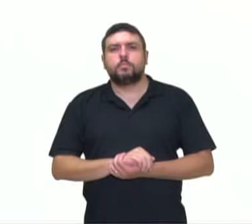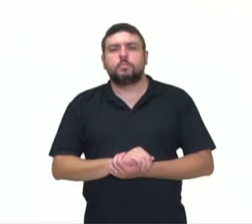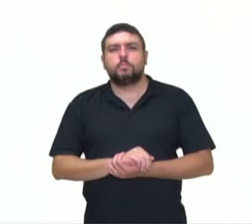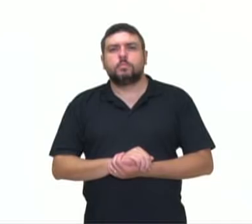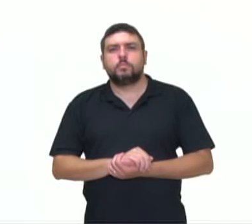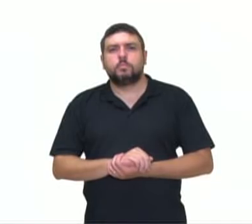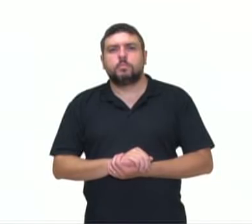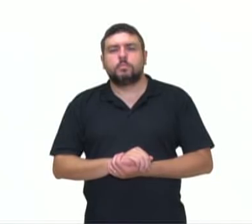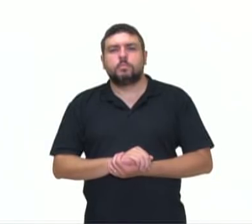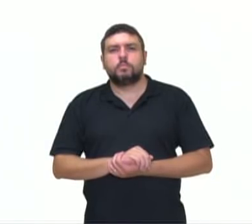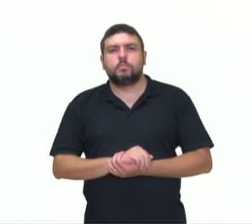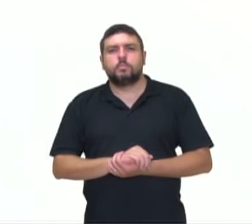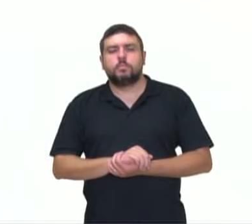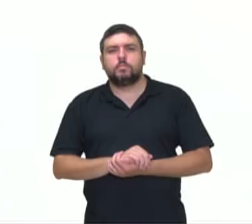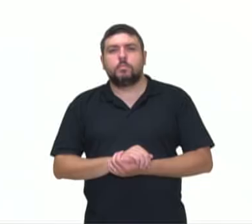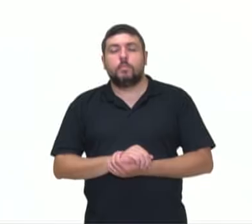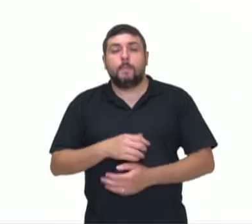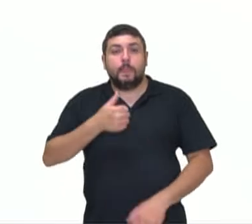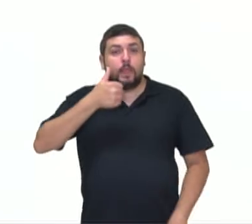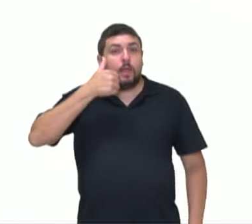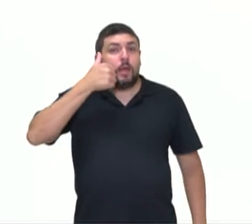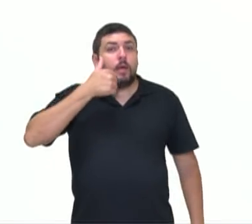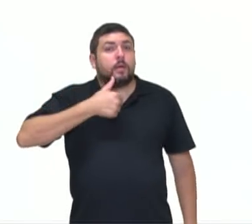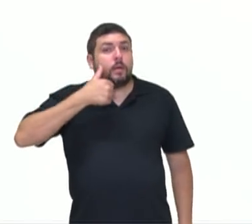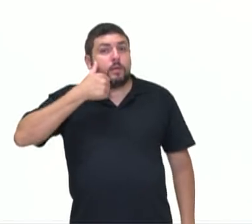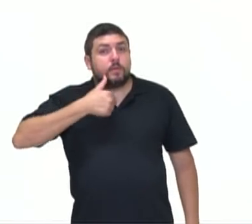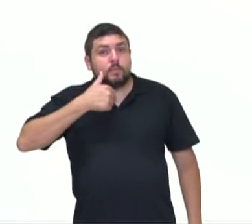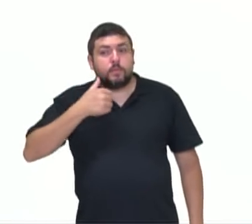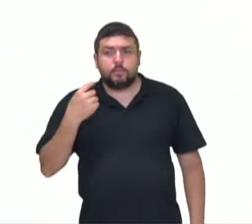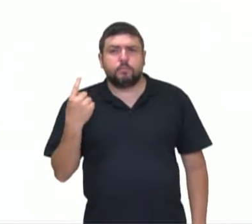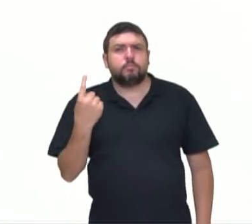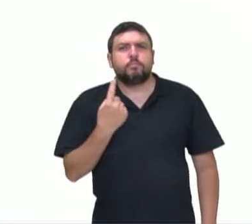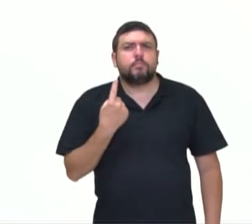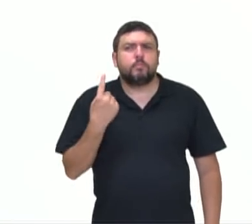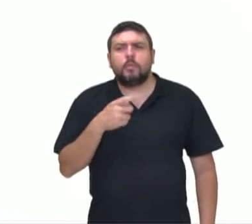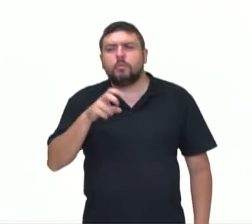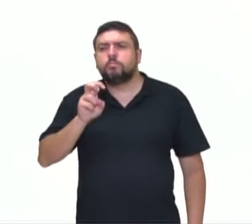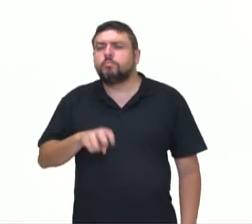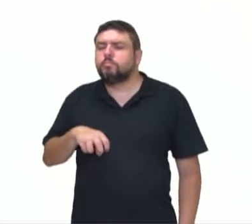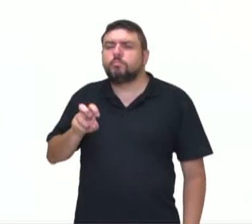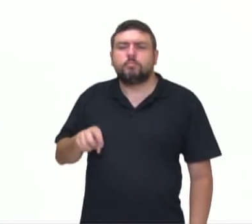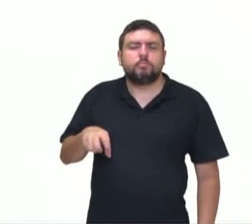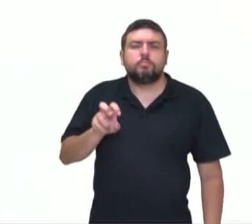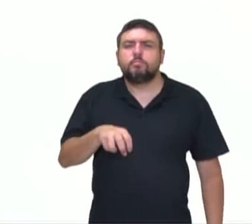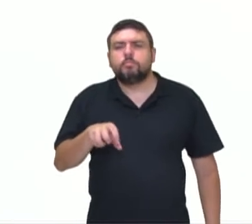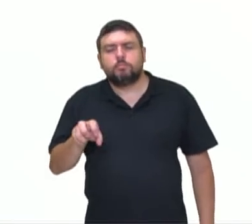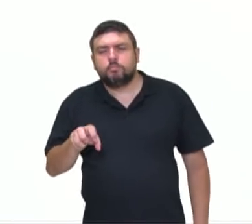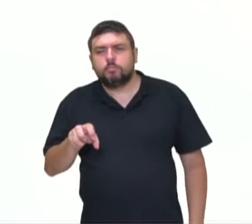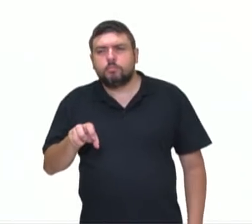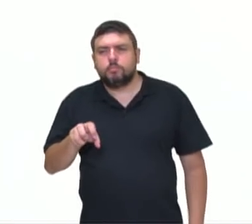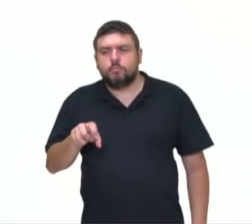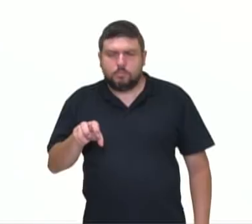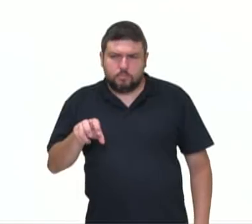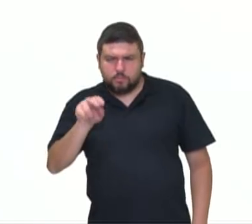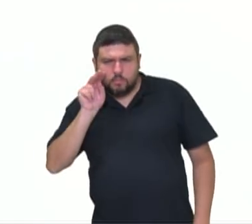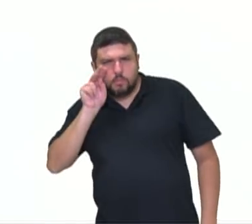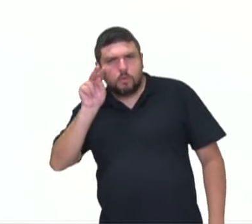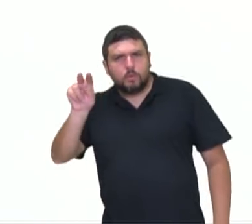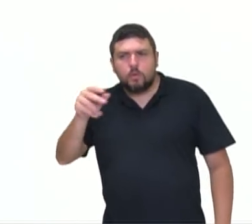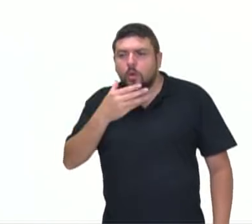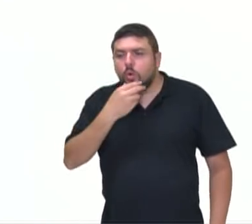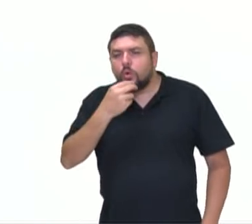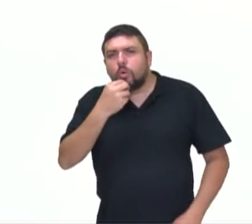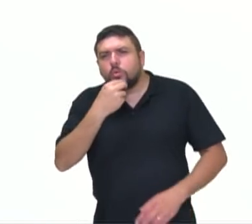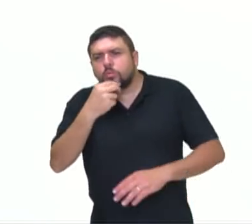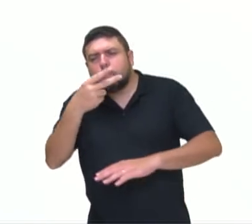Uma moça solitária sai caminhando por uma estrada e, de repente, se depara com um jovem deitado e